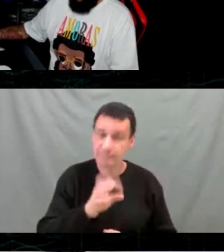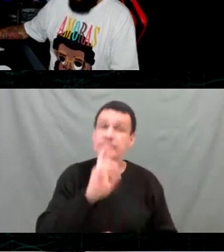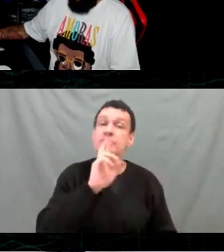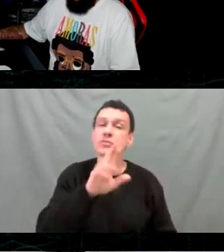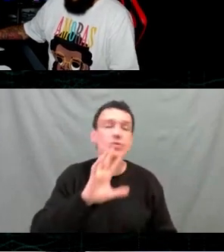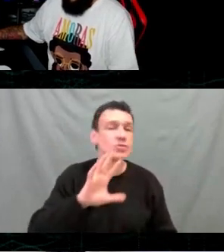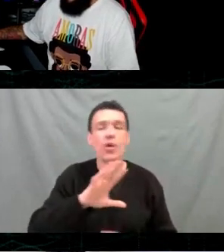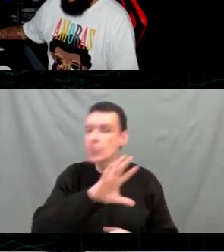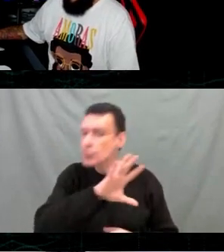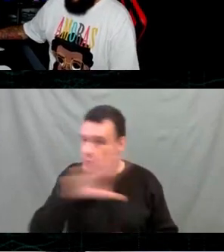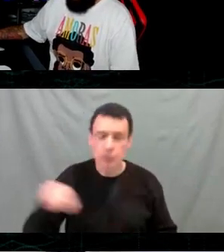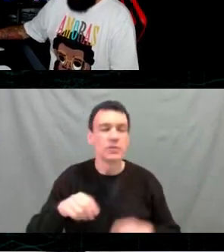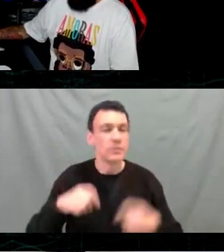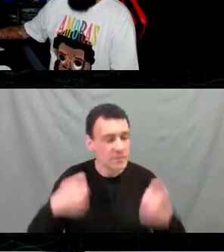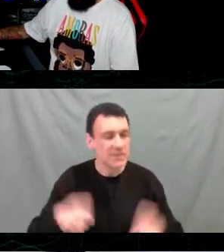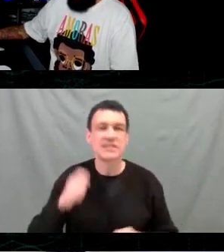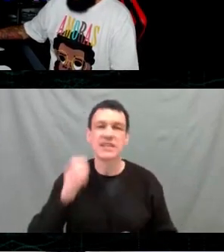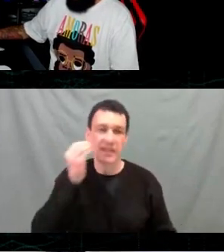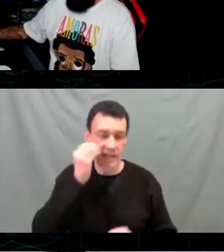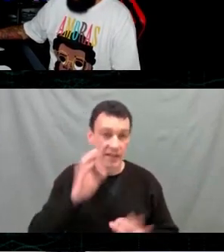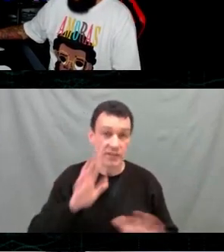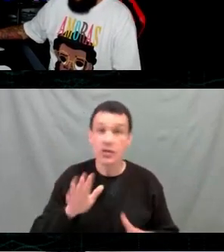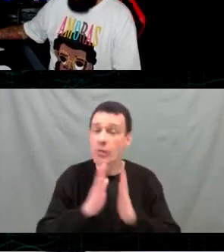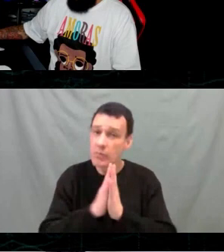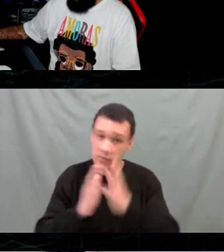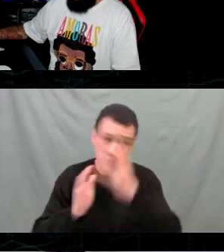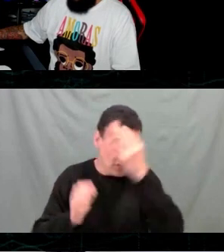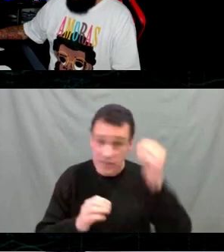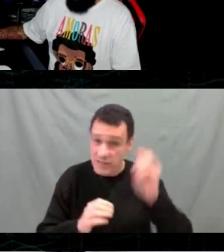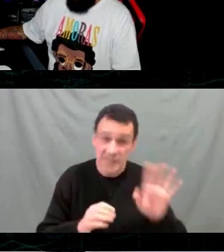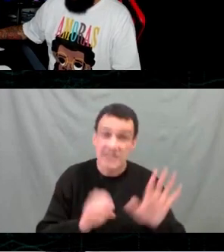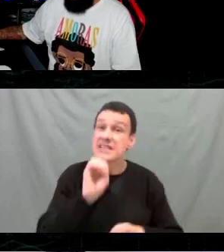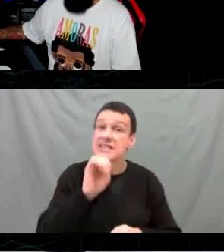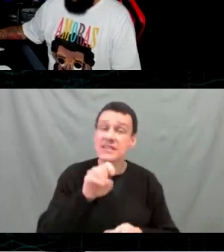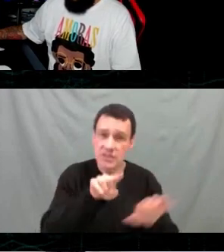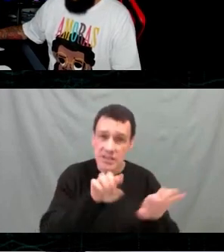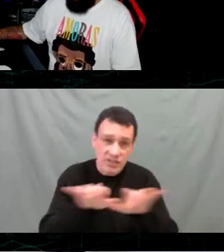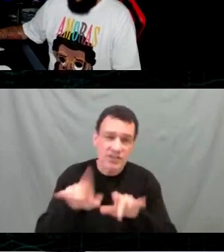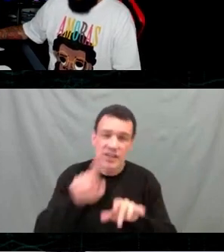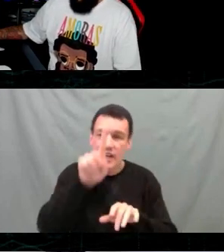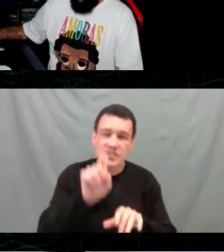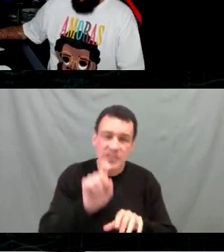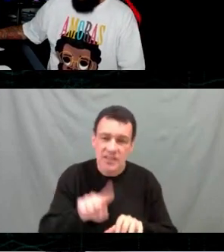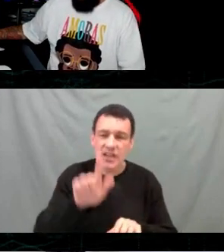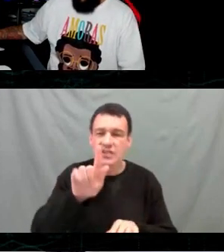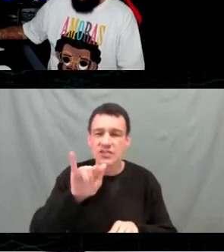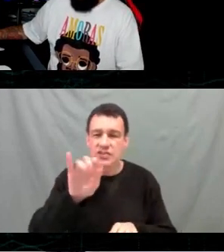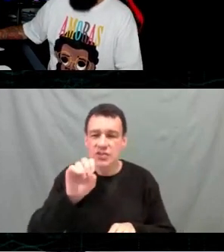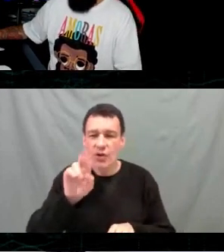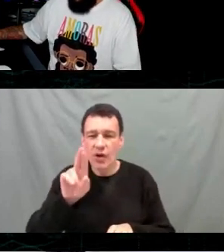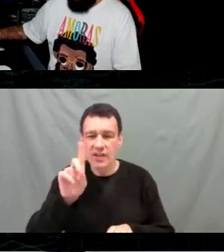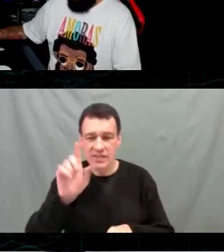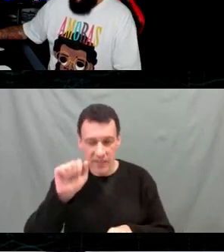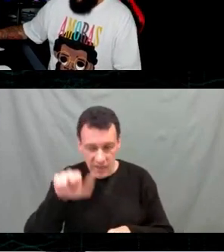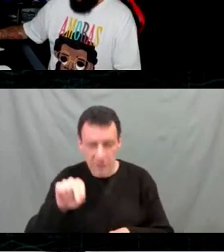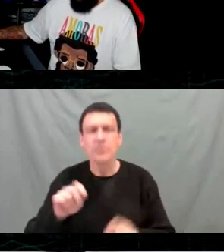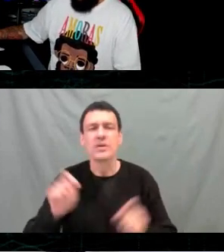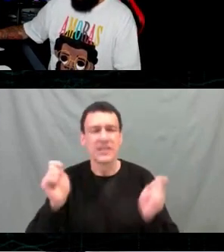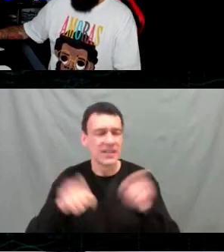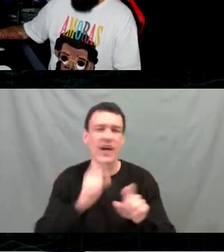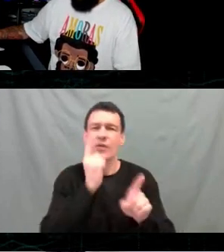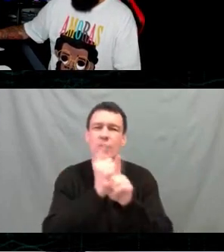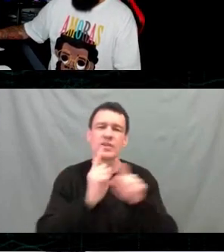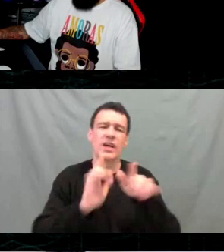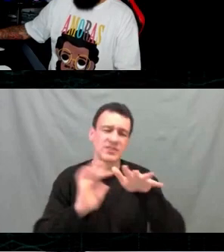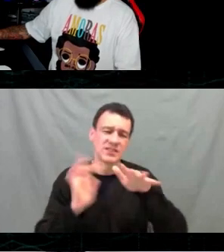lembrando sempre se você digitar Aí ó e exclamação Jordana você vai ver lá o às vezes sair enxergando Twitter e tudo mais